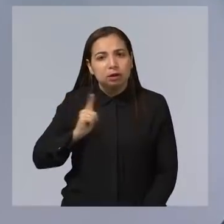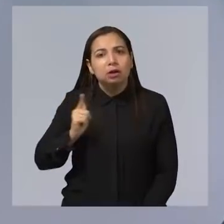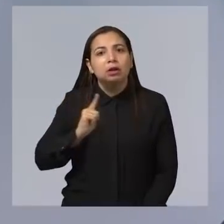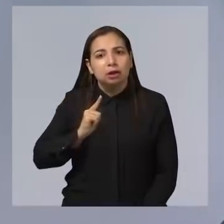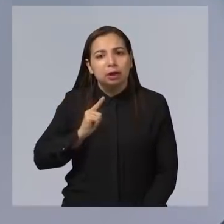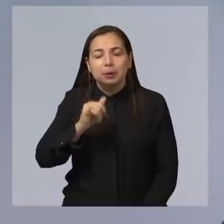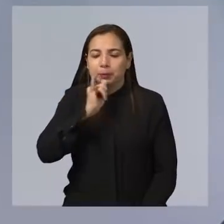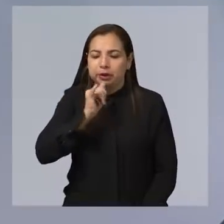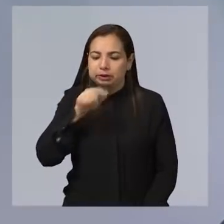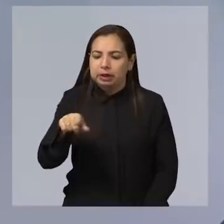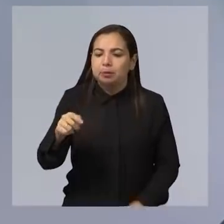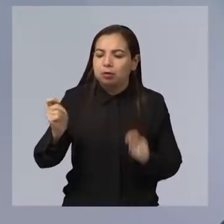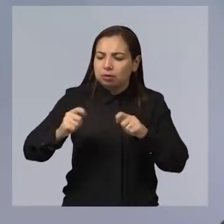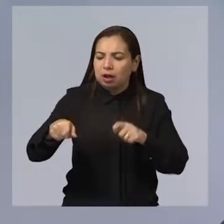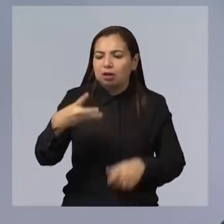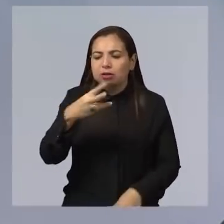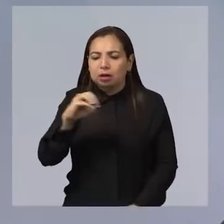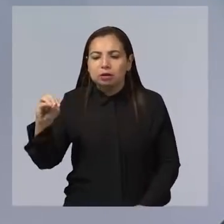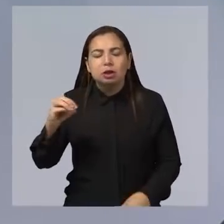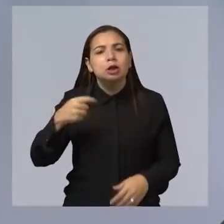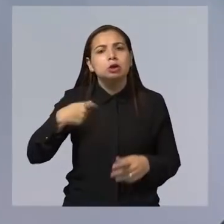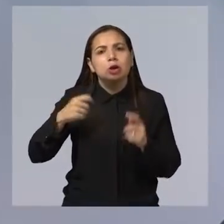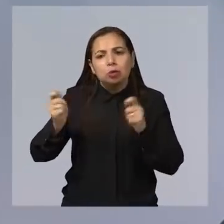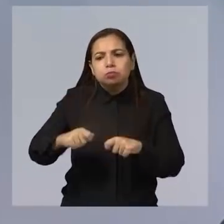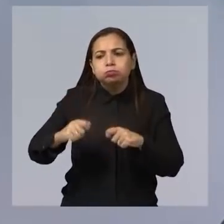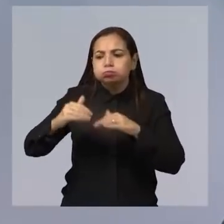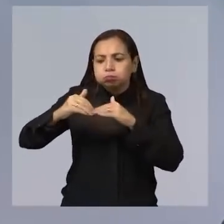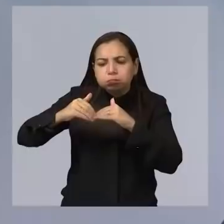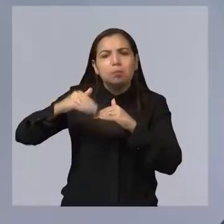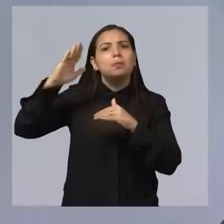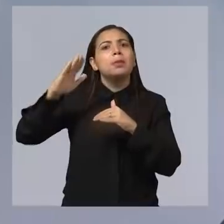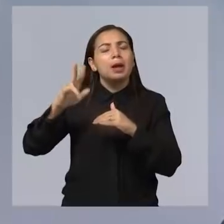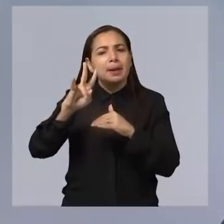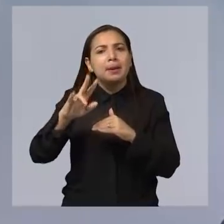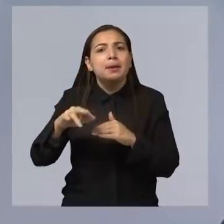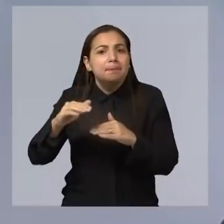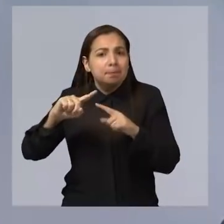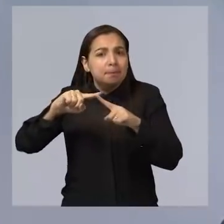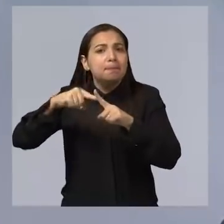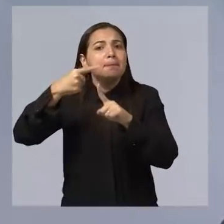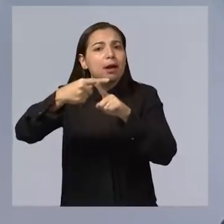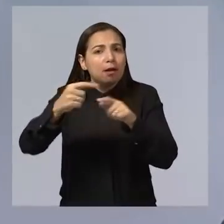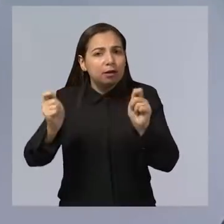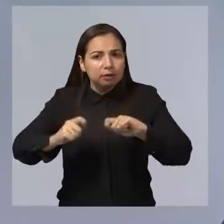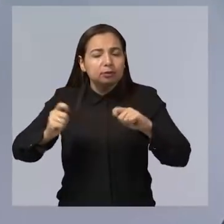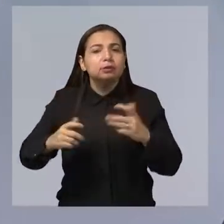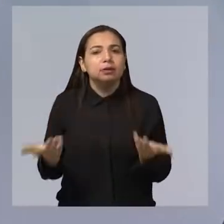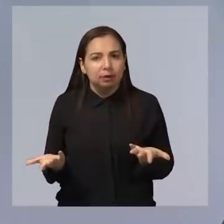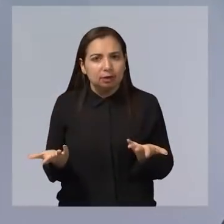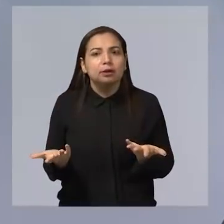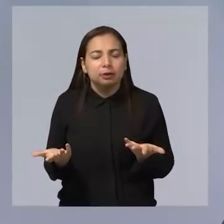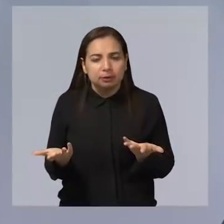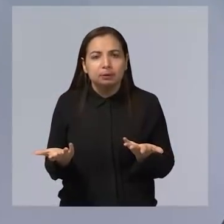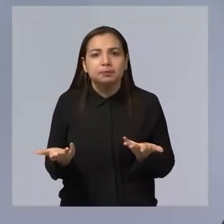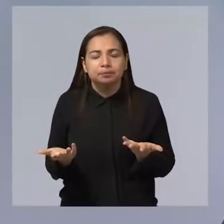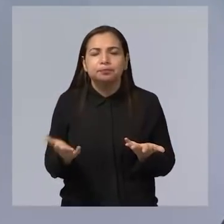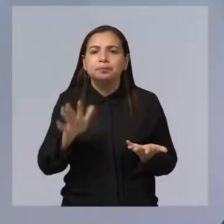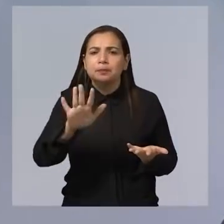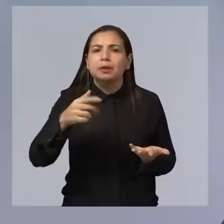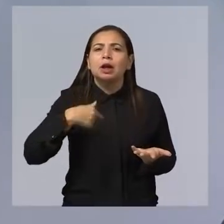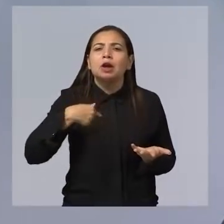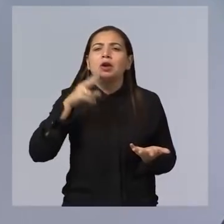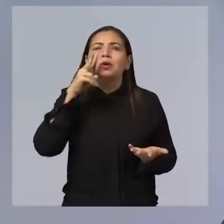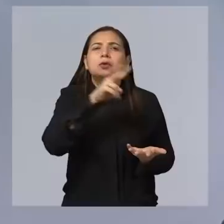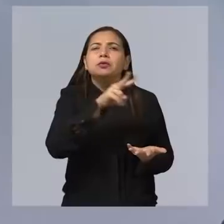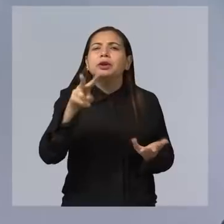acima da sua capacidade ideal, porque a gente, quando fala da capacidade ali, é capacidade ideal. Né? Eu fui visitar os